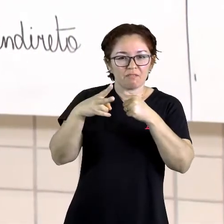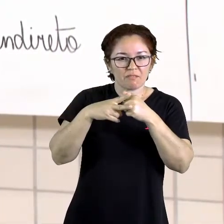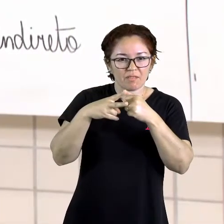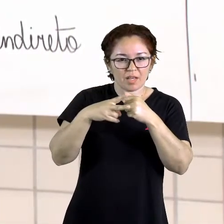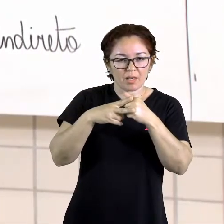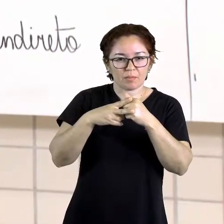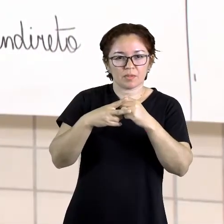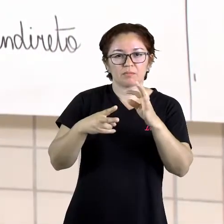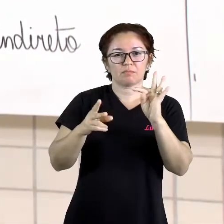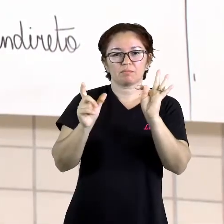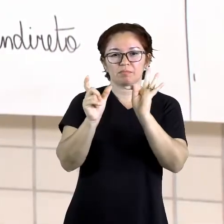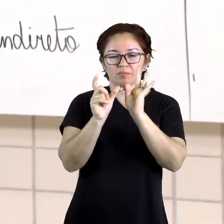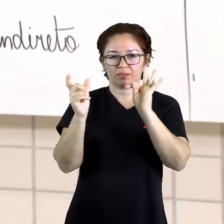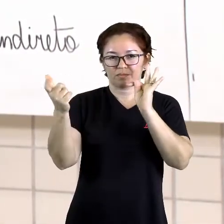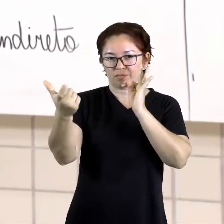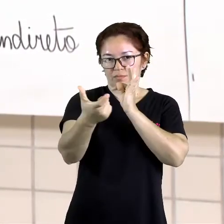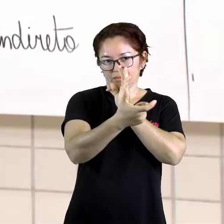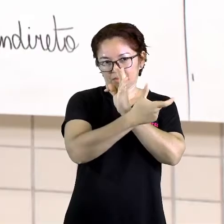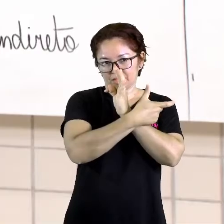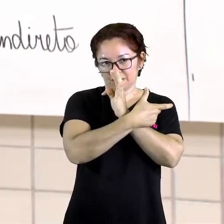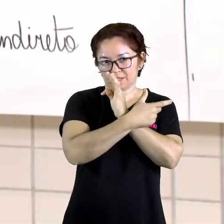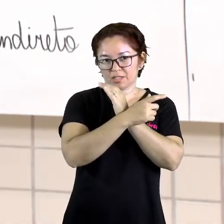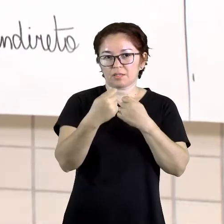complemento aí, meus pensamentos.